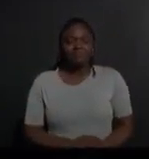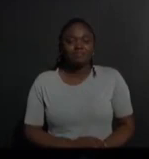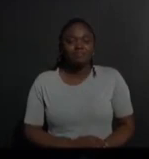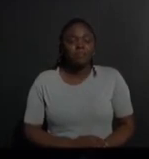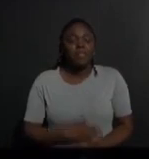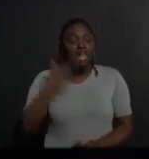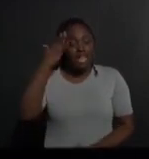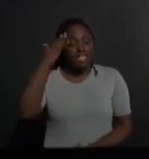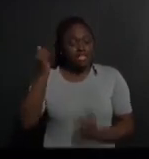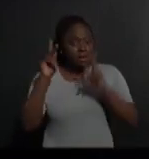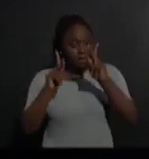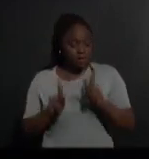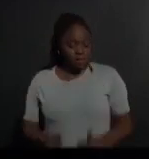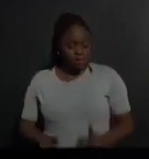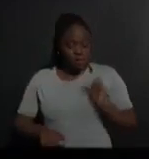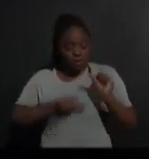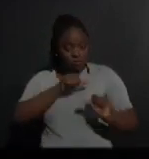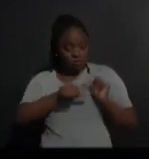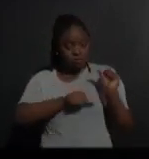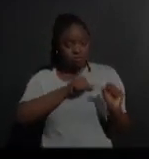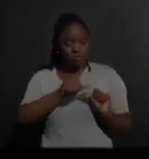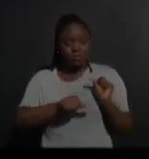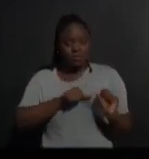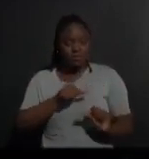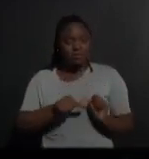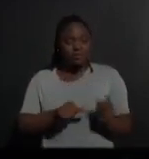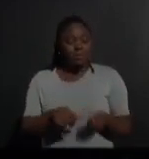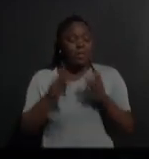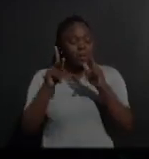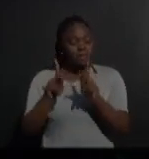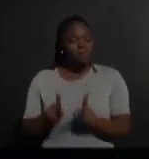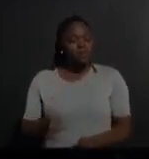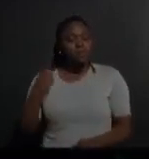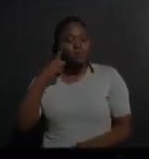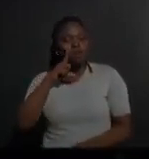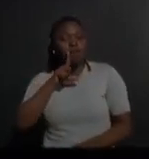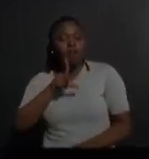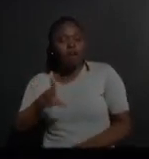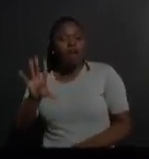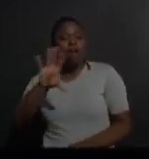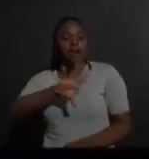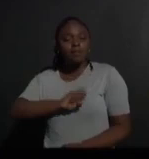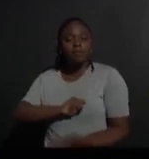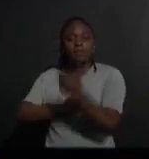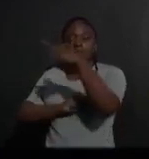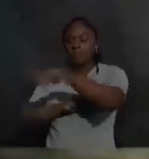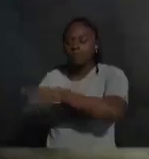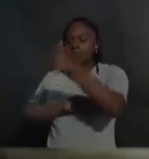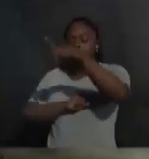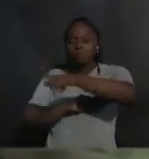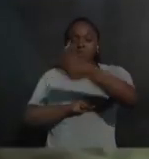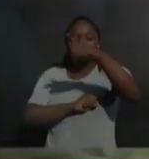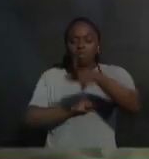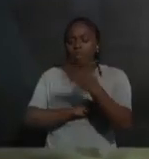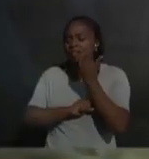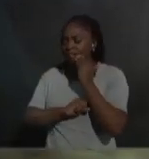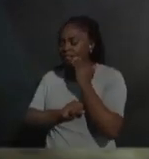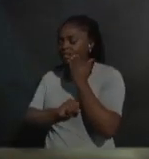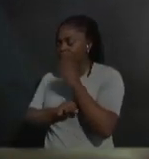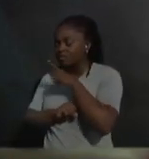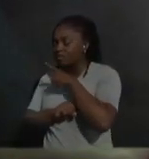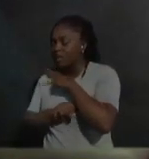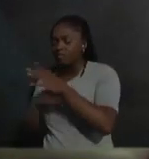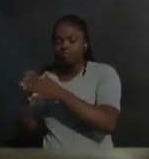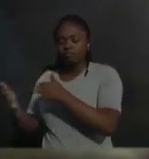Sabe quem é a pessoa avivada? É quem consegue amar as outras, independente dos defeitos delas.